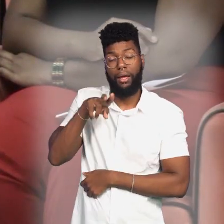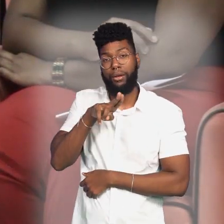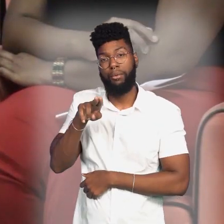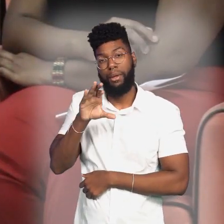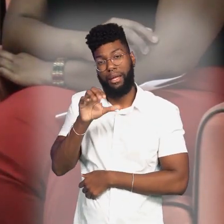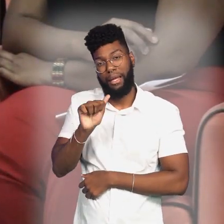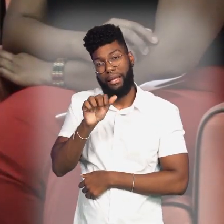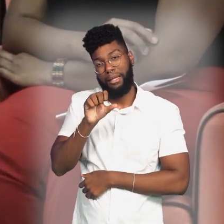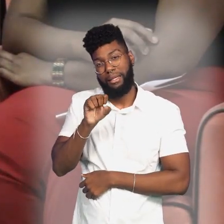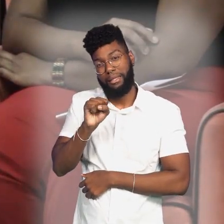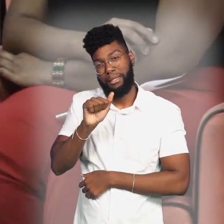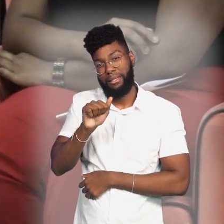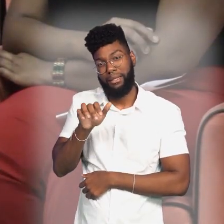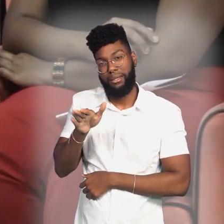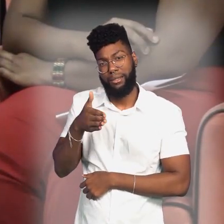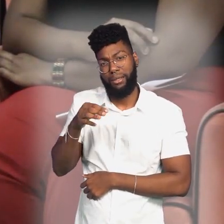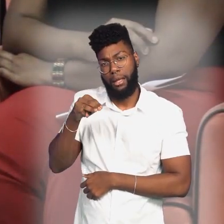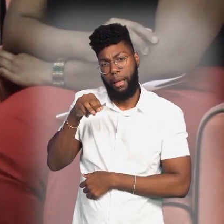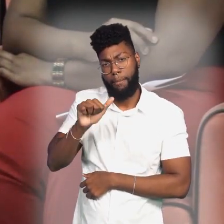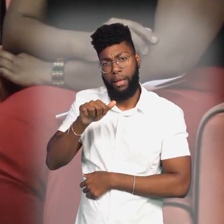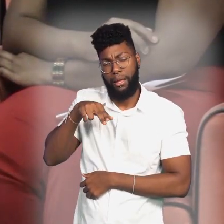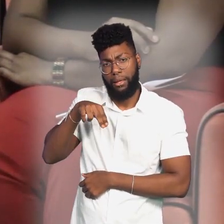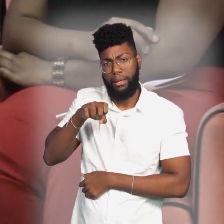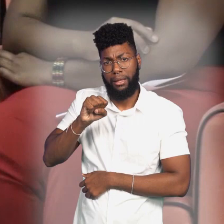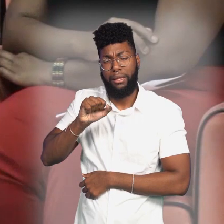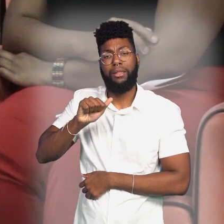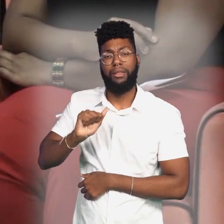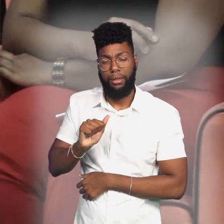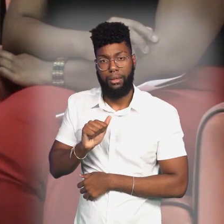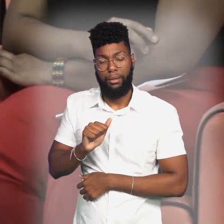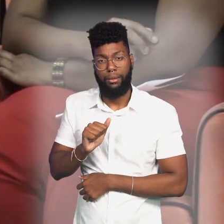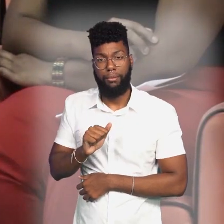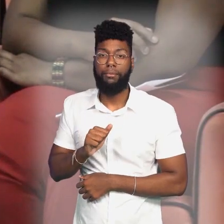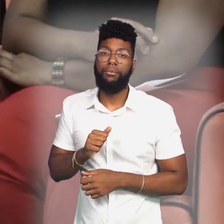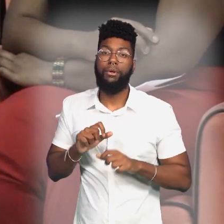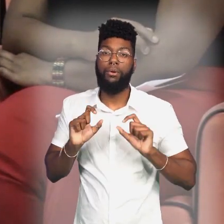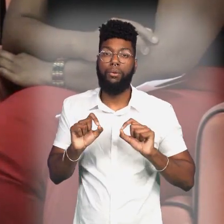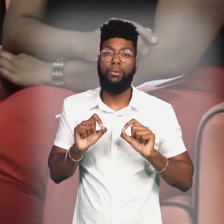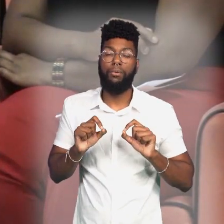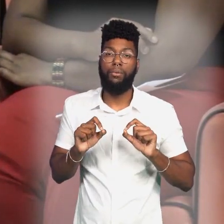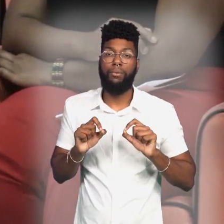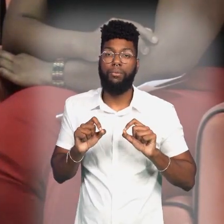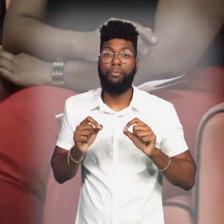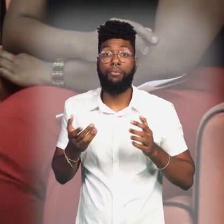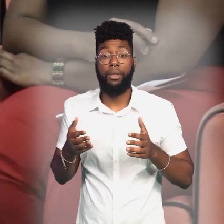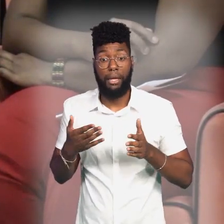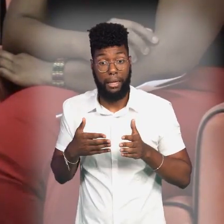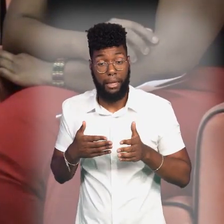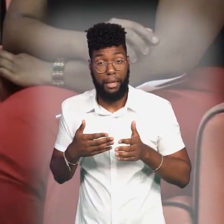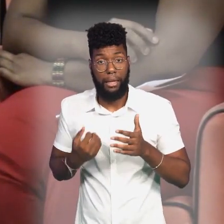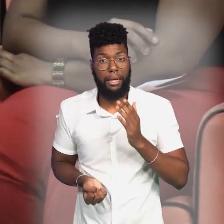português, Casa Mansa. E em creole para nós,